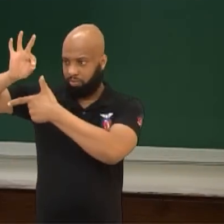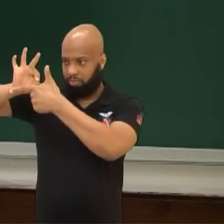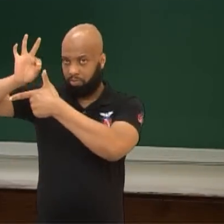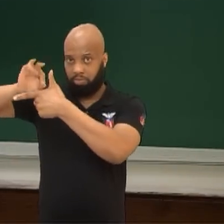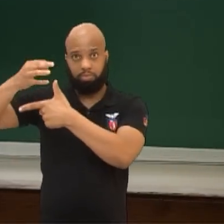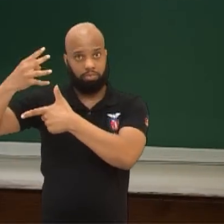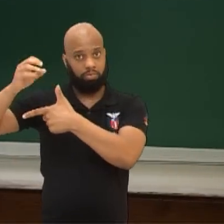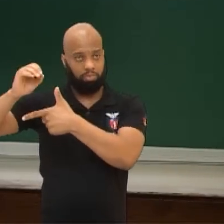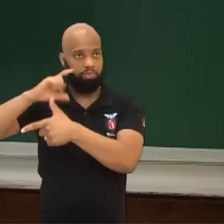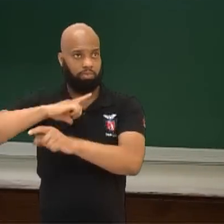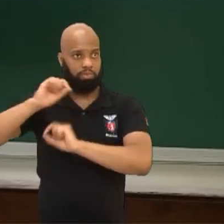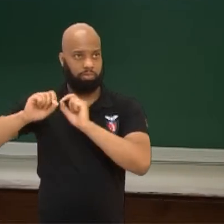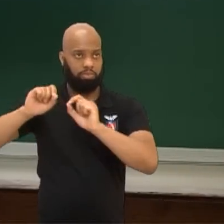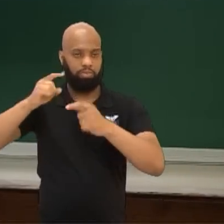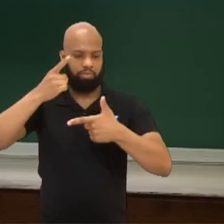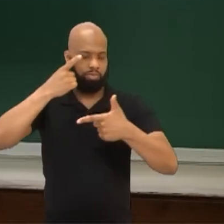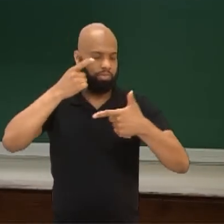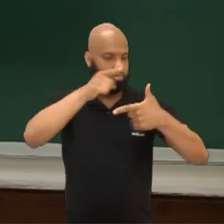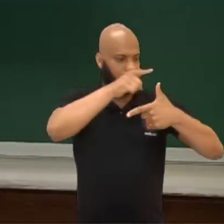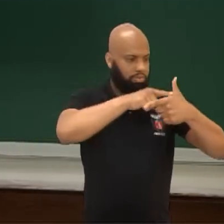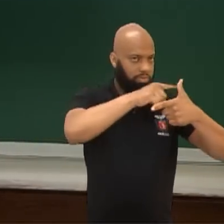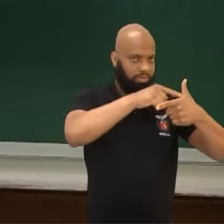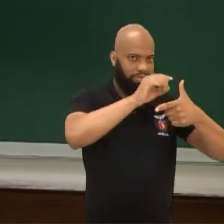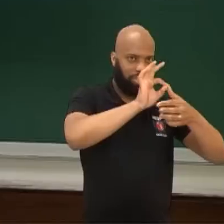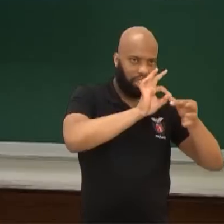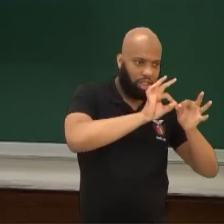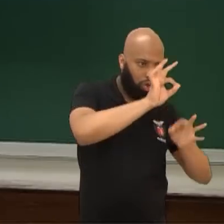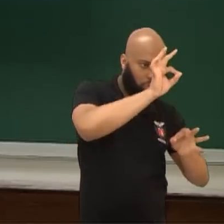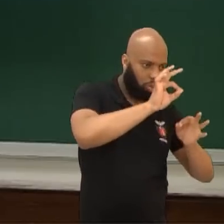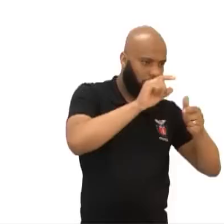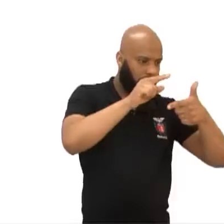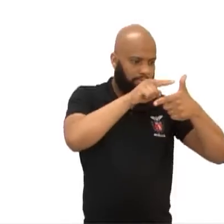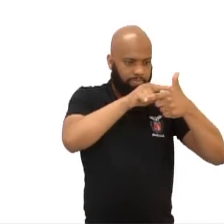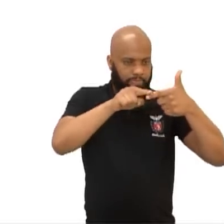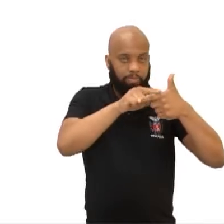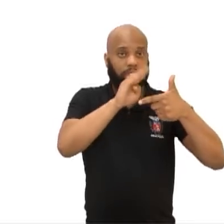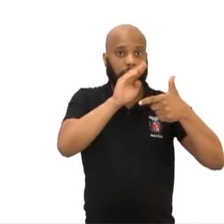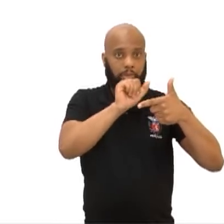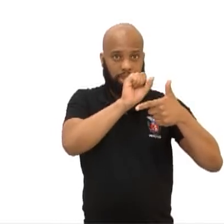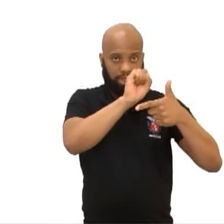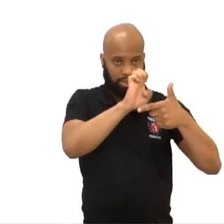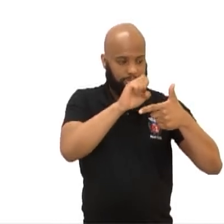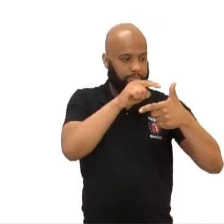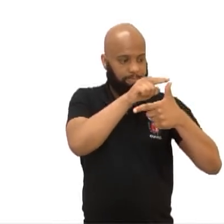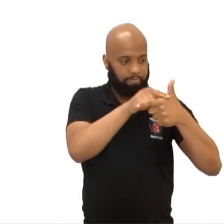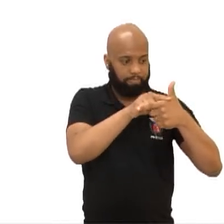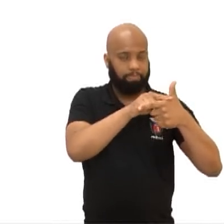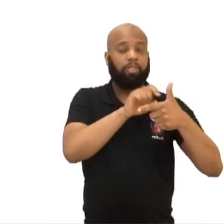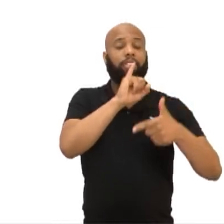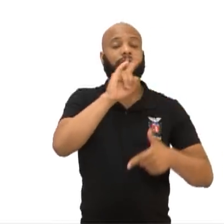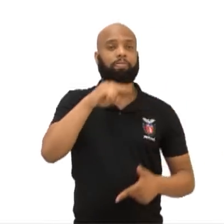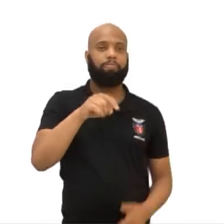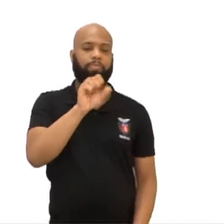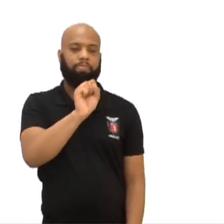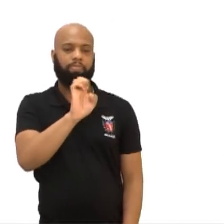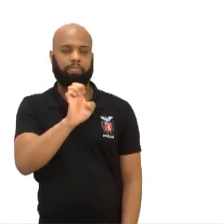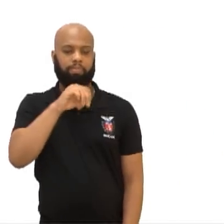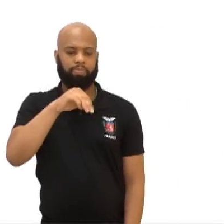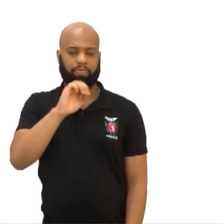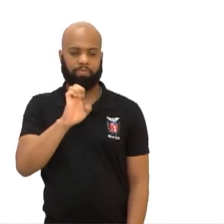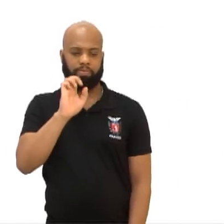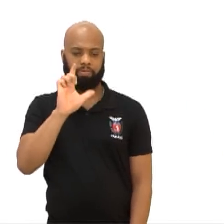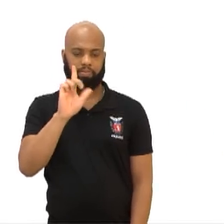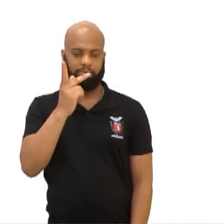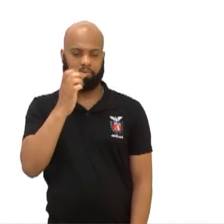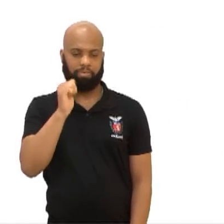né? E aqui pode ser a base dele. Então, como é que fica? Se dois retângulos, eles são semelhantes,